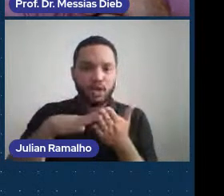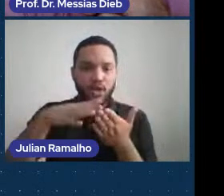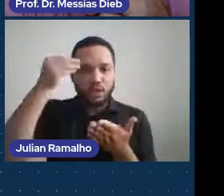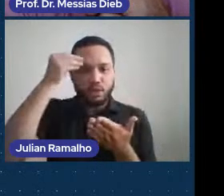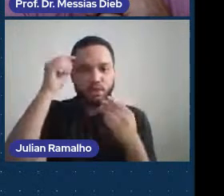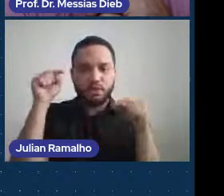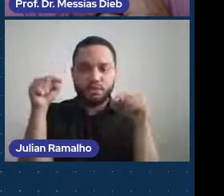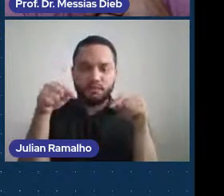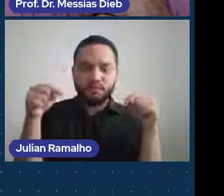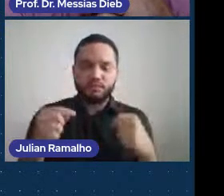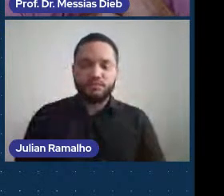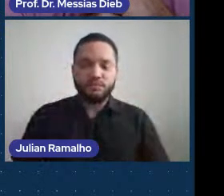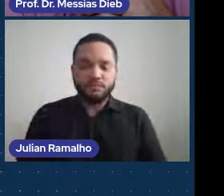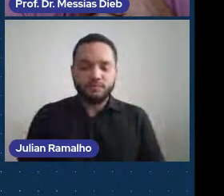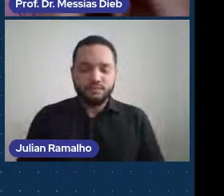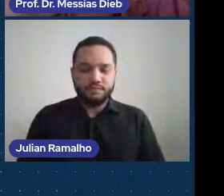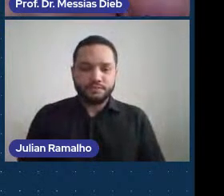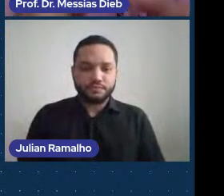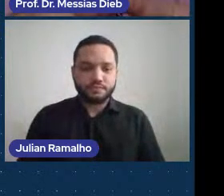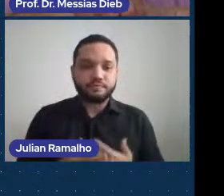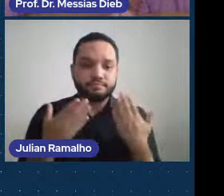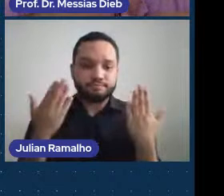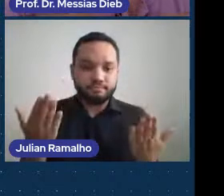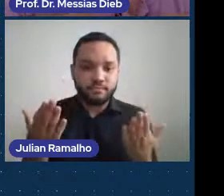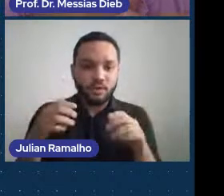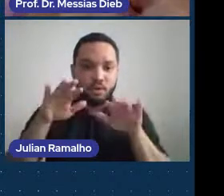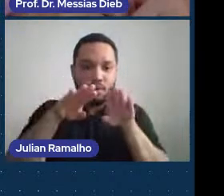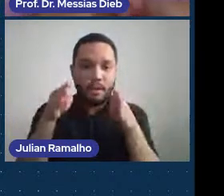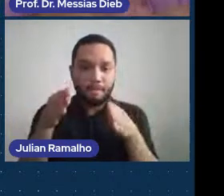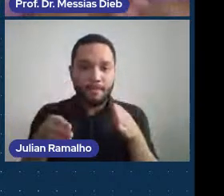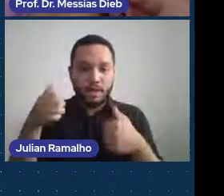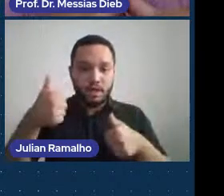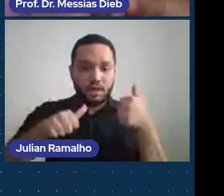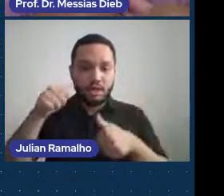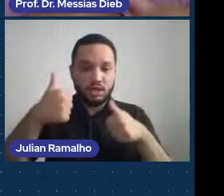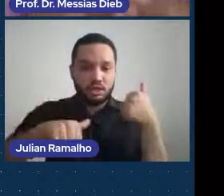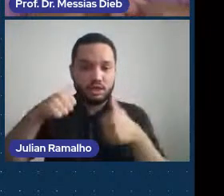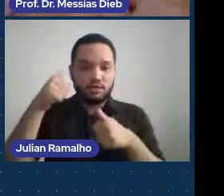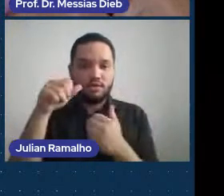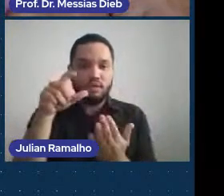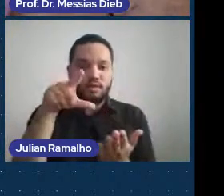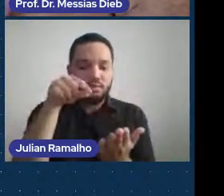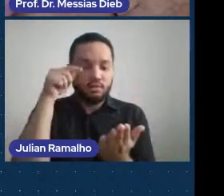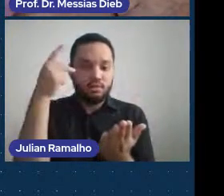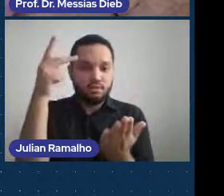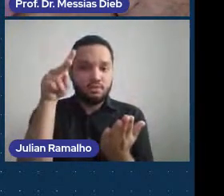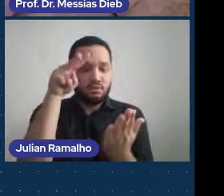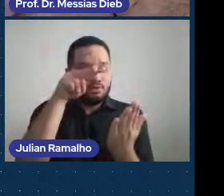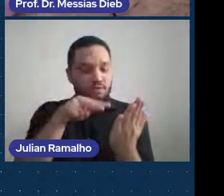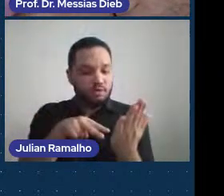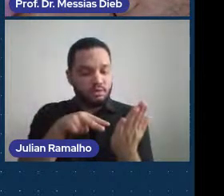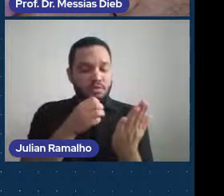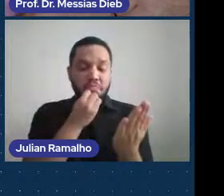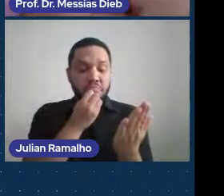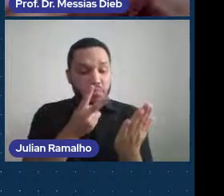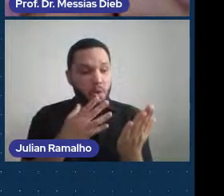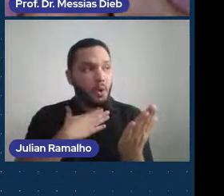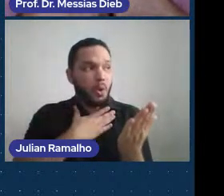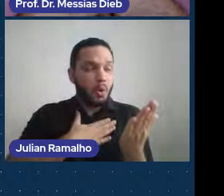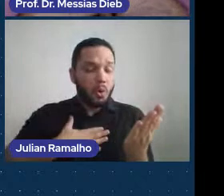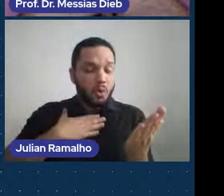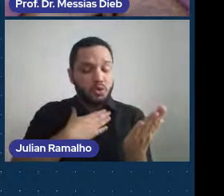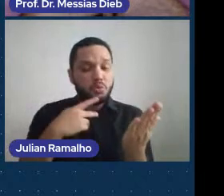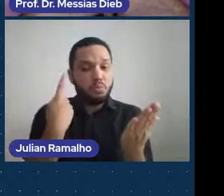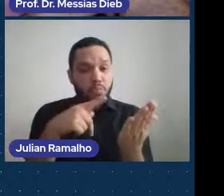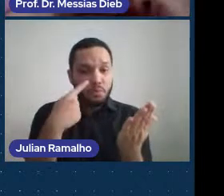Então, para uma banca que vai selecionar o seu projeto, ela já olha com muito bons olhos, porque você já trouxe